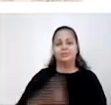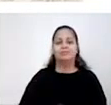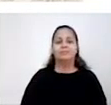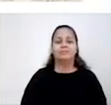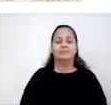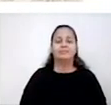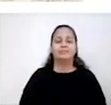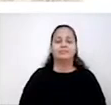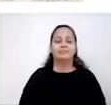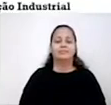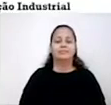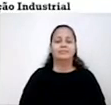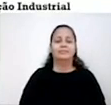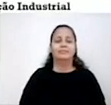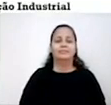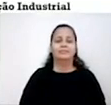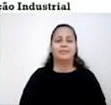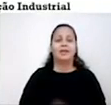orienta que seja.